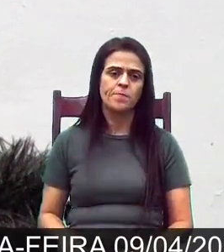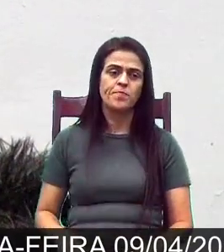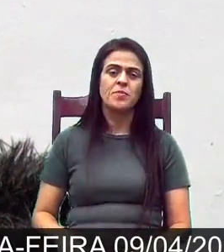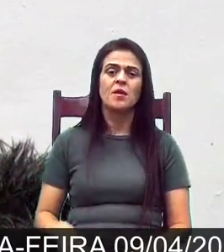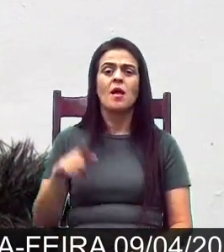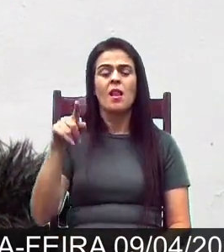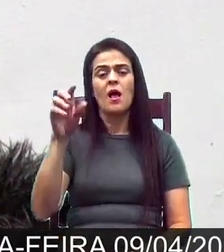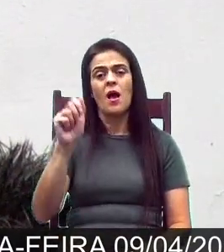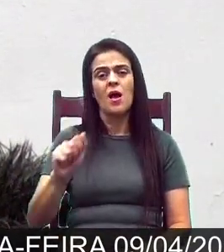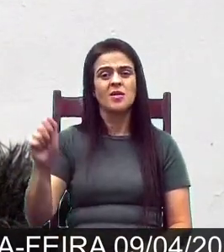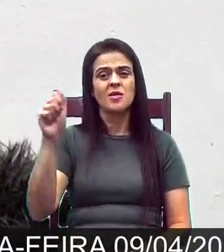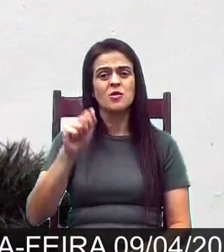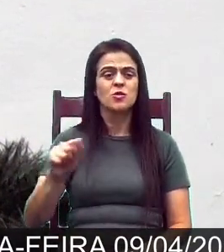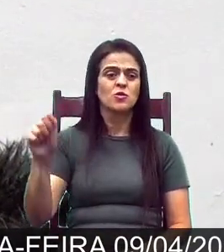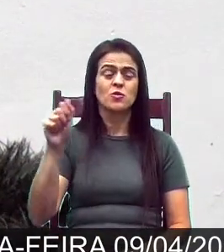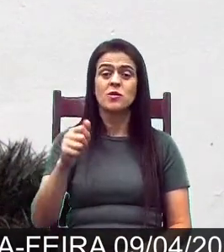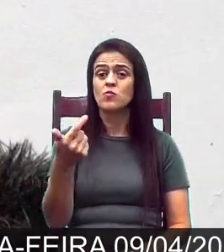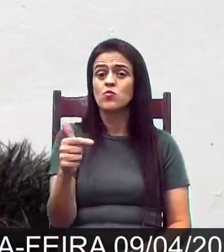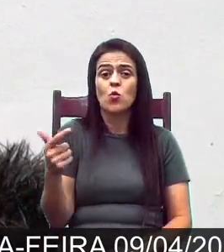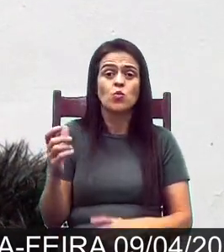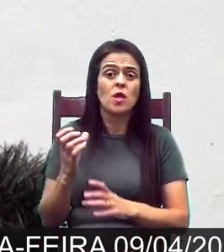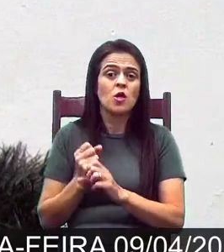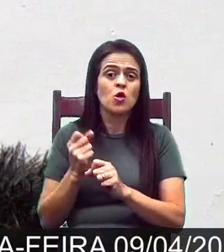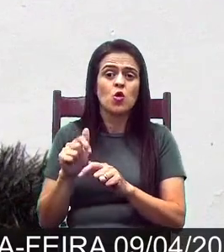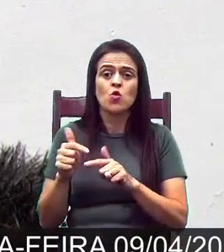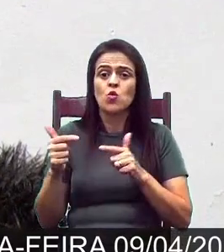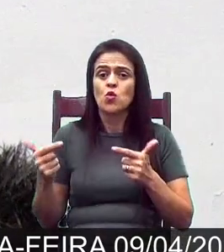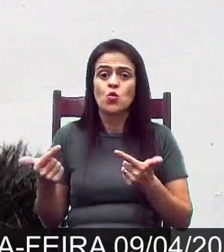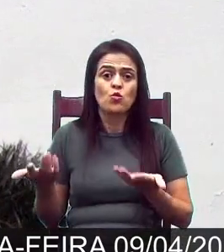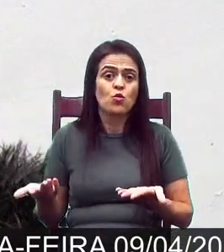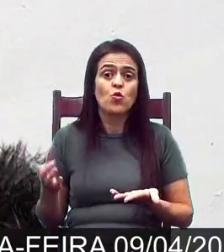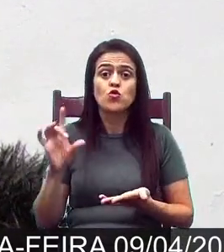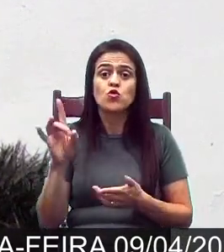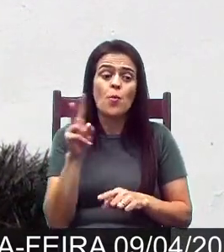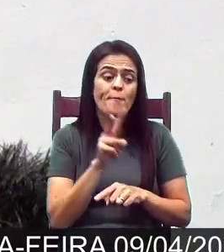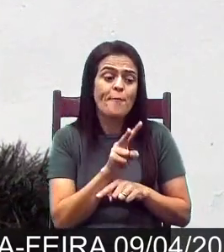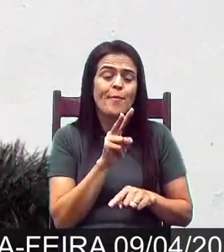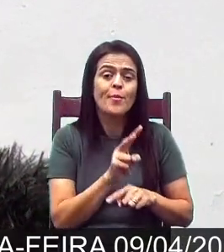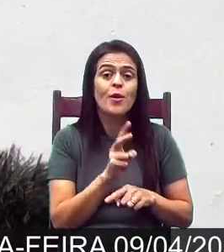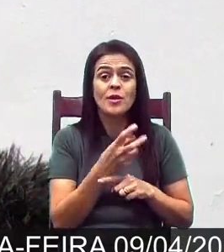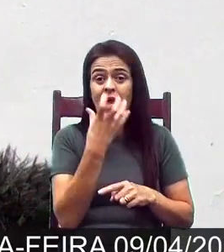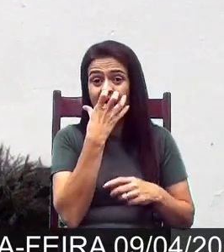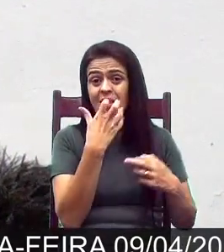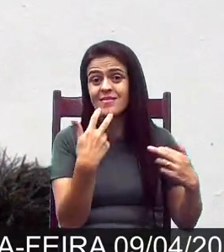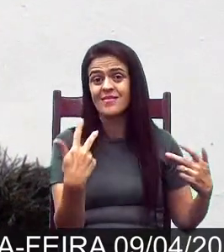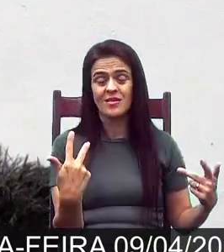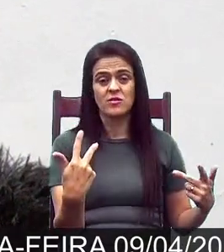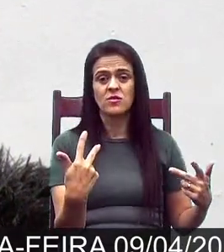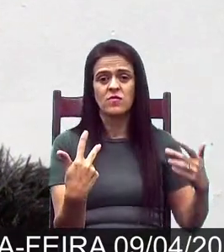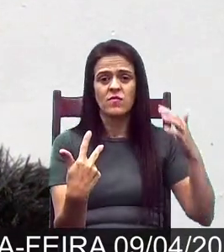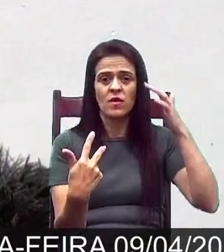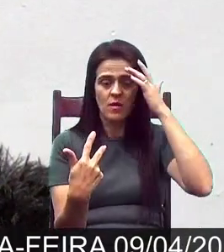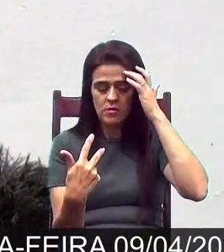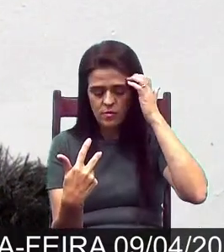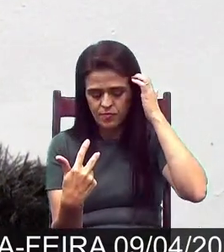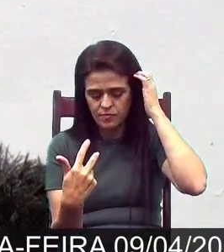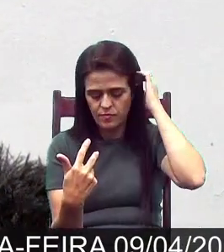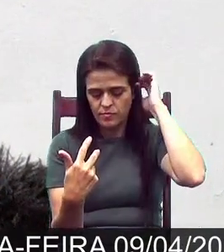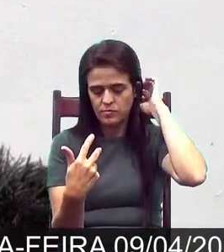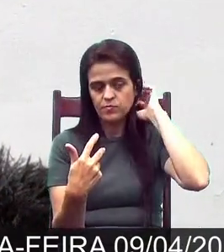uma entidade de fins lucrativos, né, para não dizer é um abrigo de animais, ela tem caráter